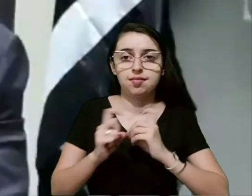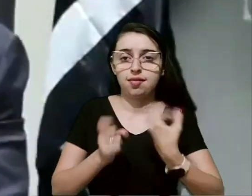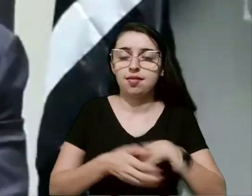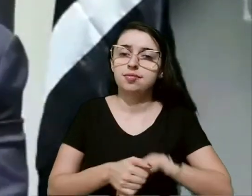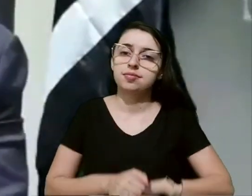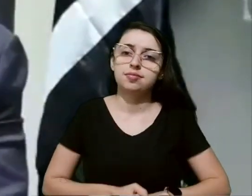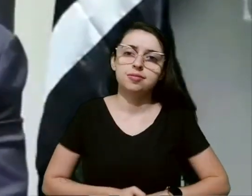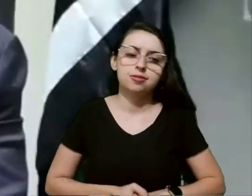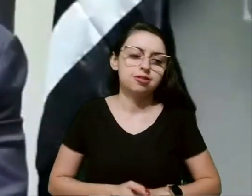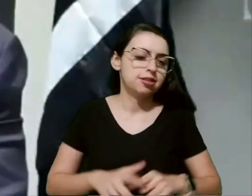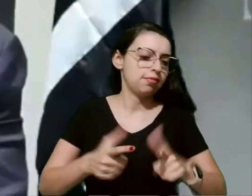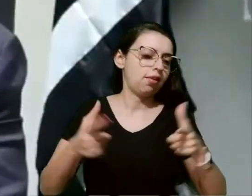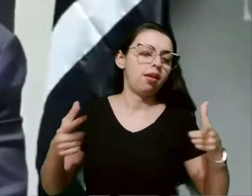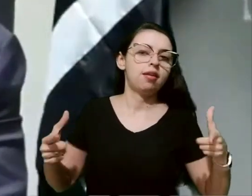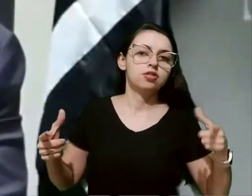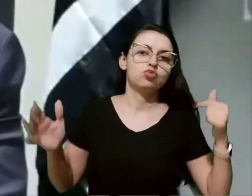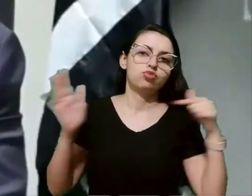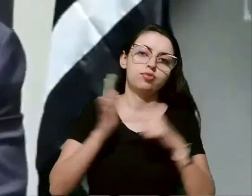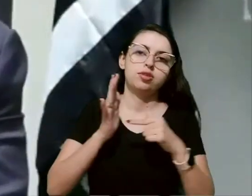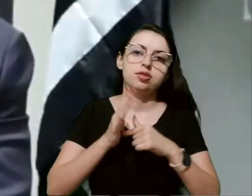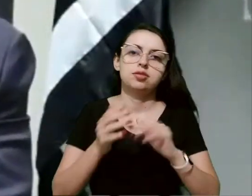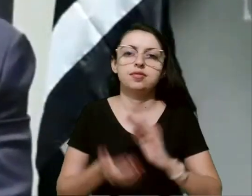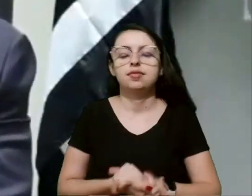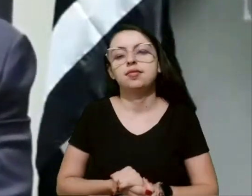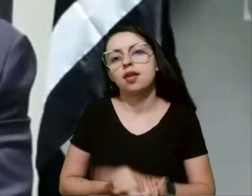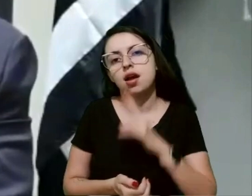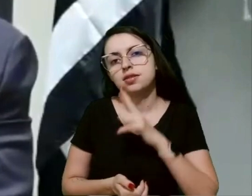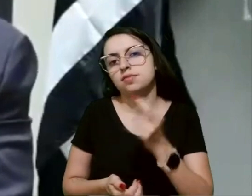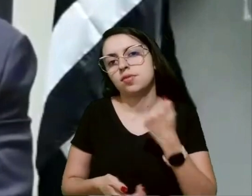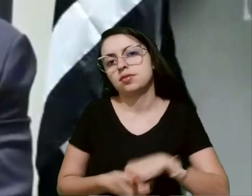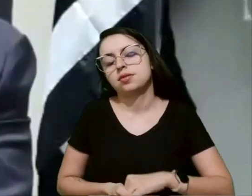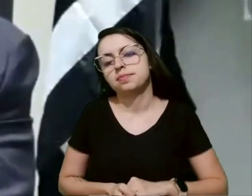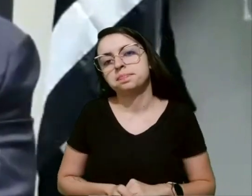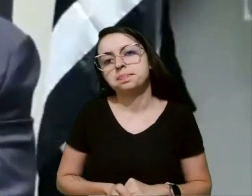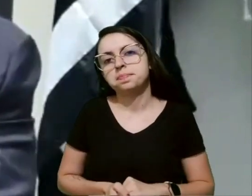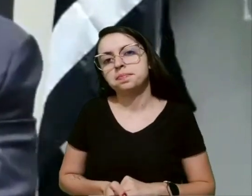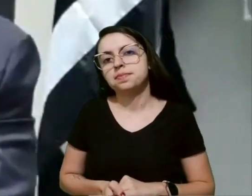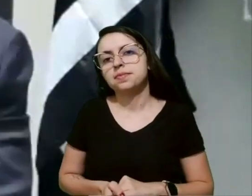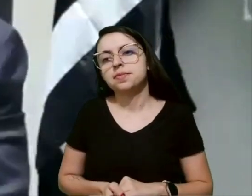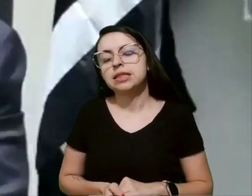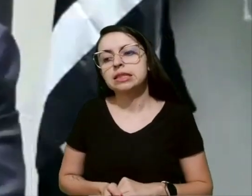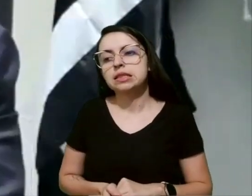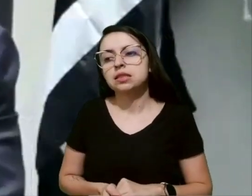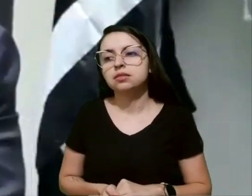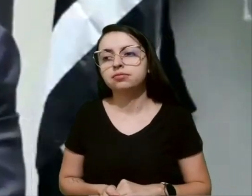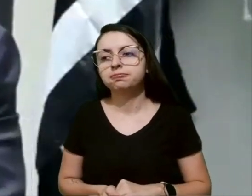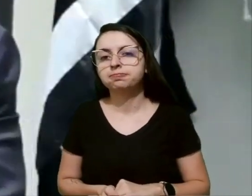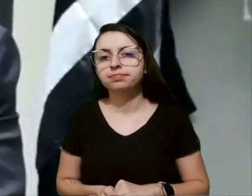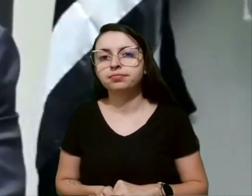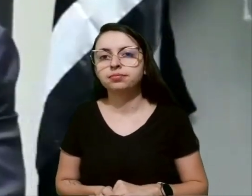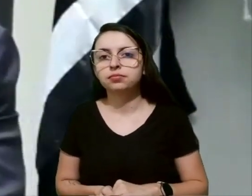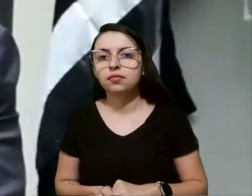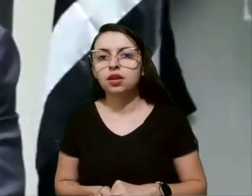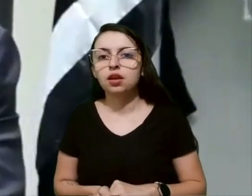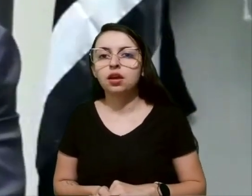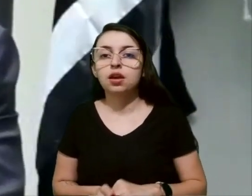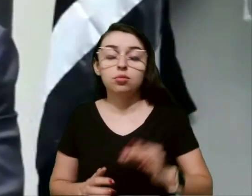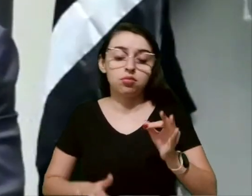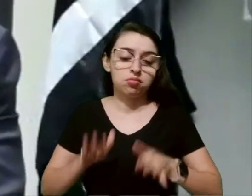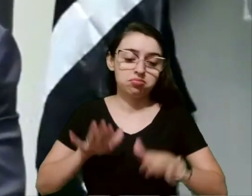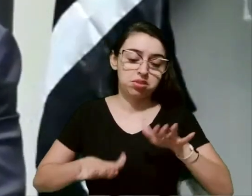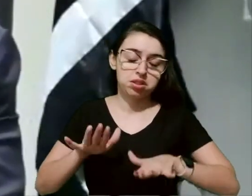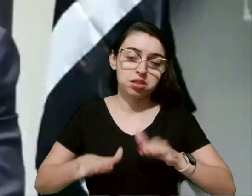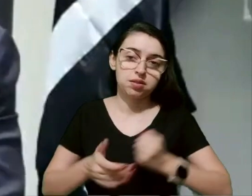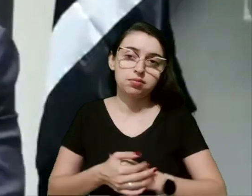enorme, né. E então, pra fazer um paralelo,